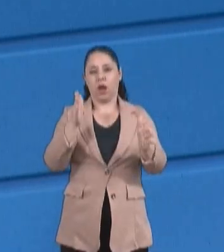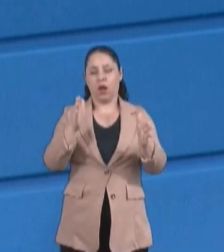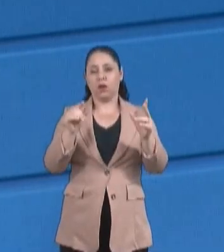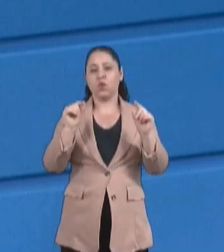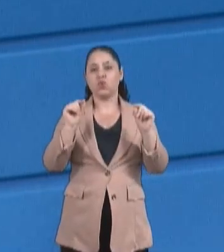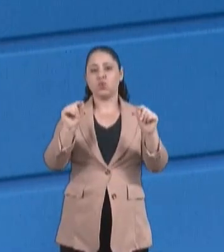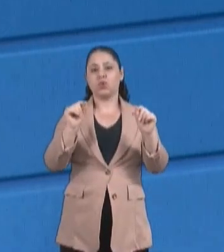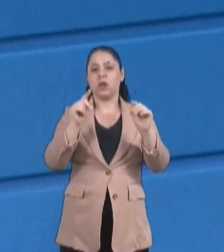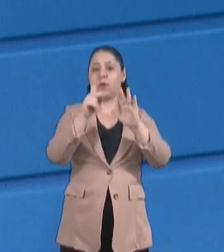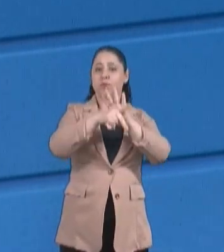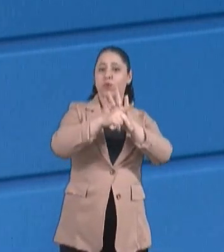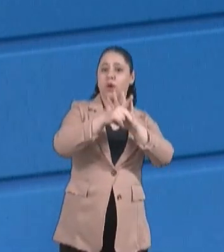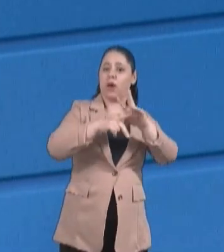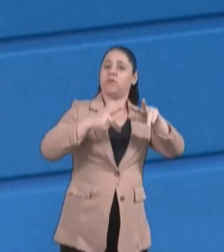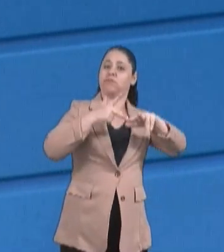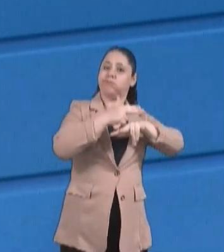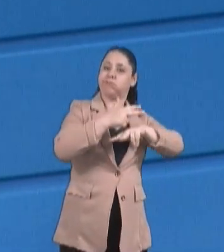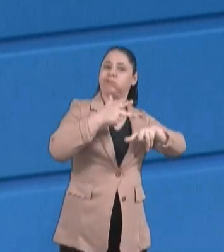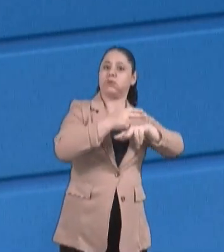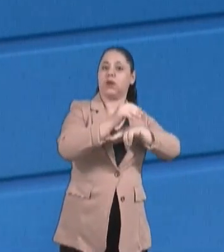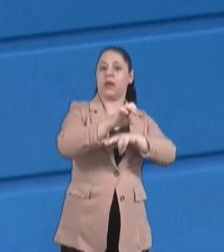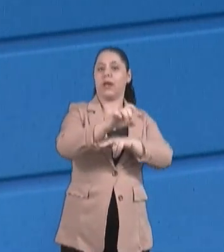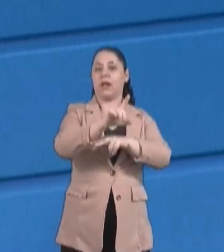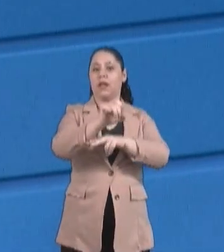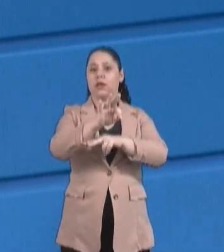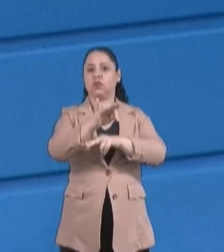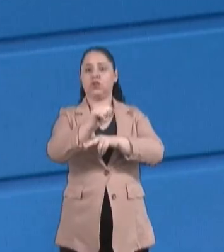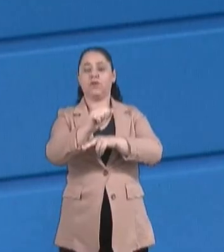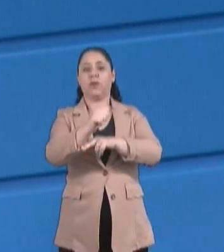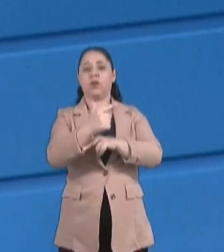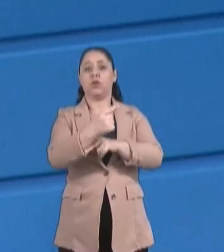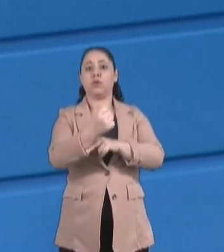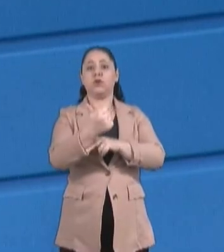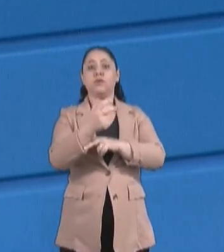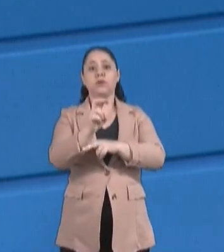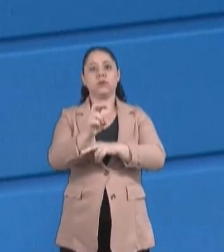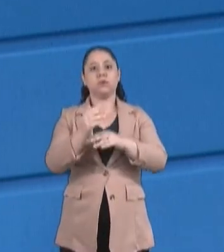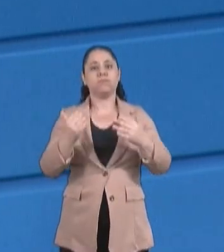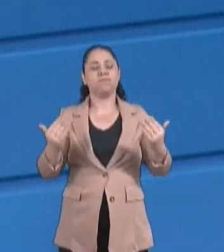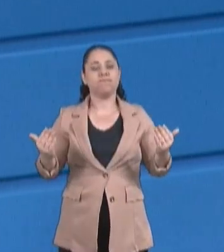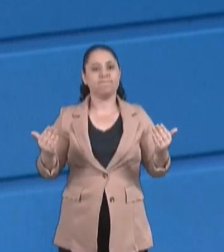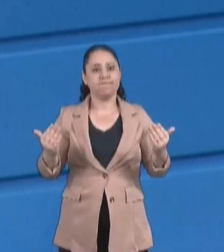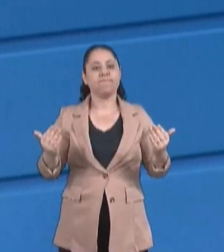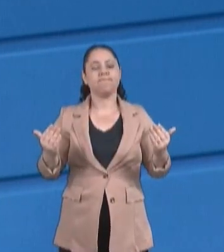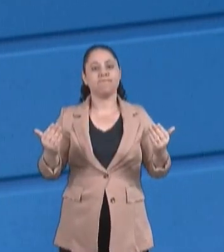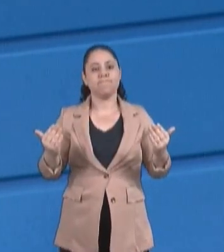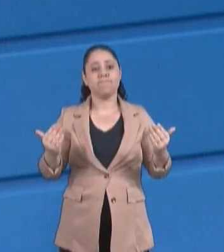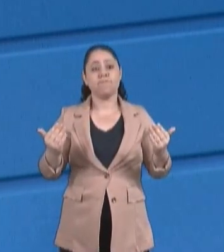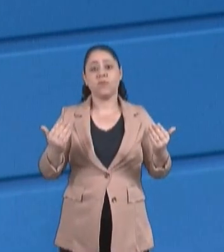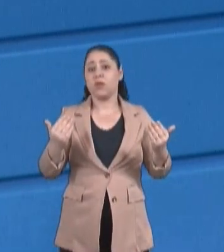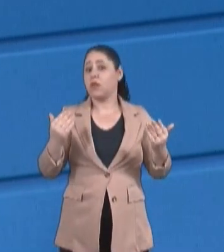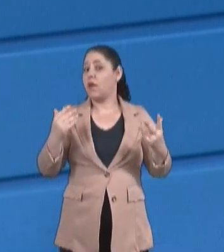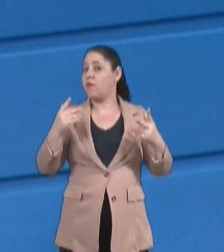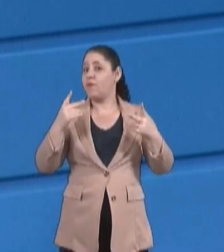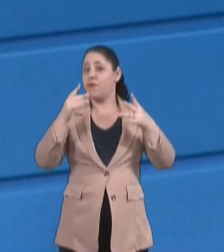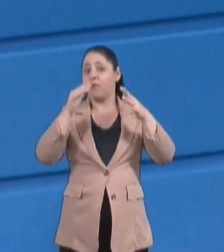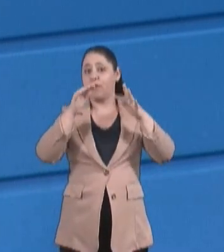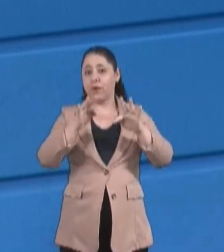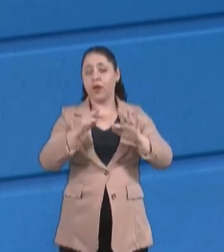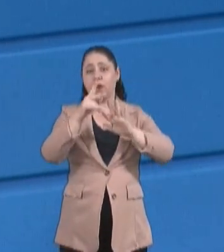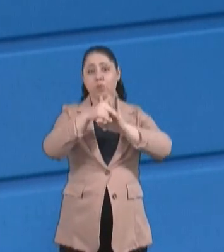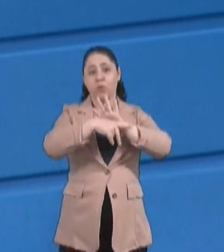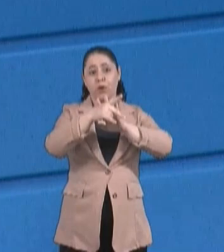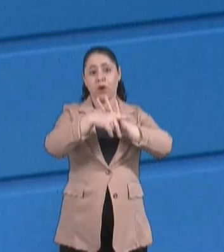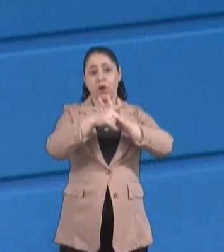temporária do Programa de Cirurgias Eletivas 2025 e o encerramento da vigência